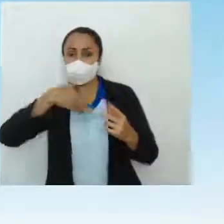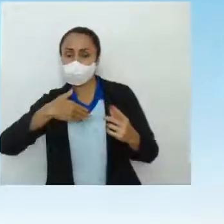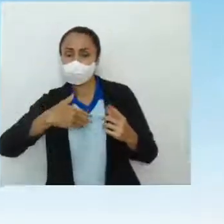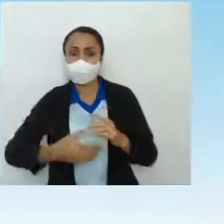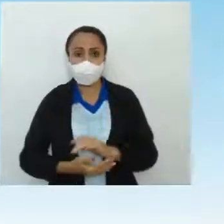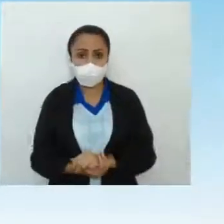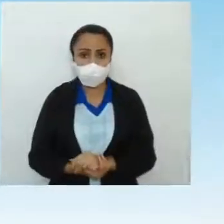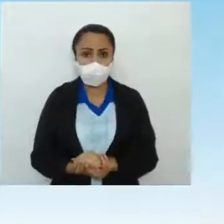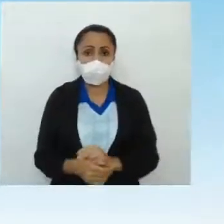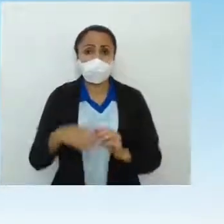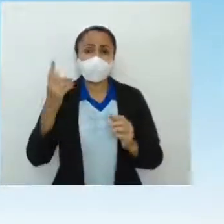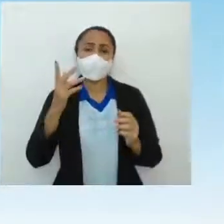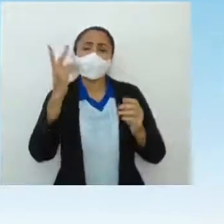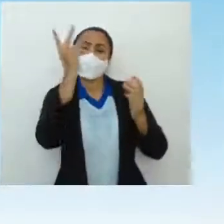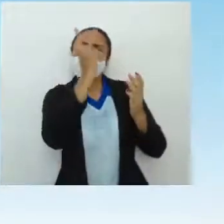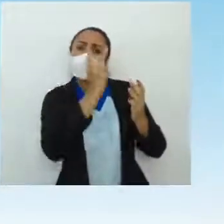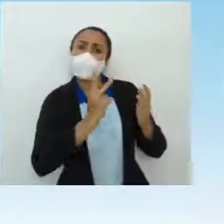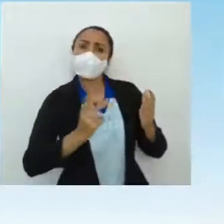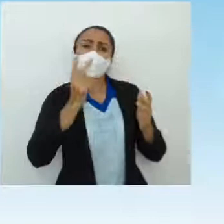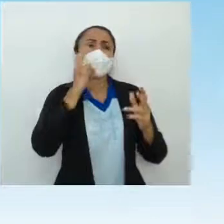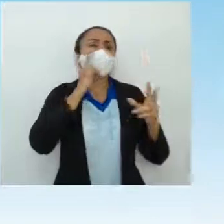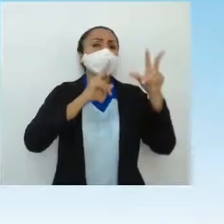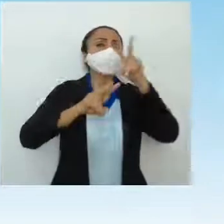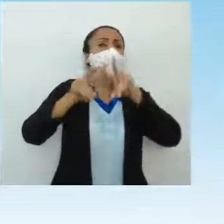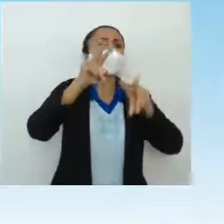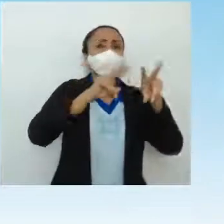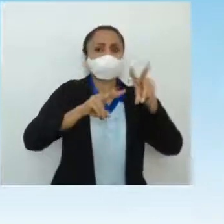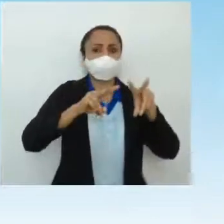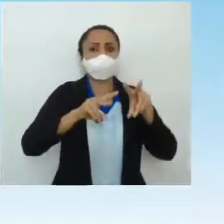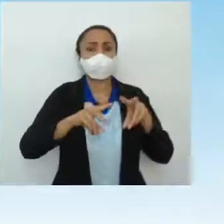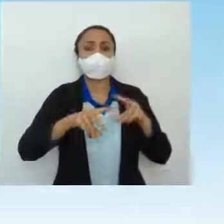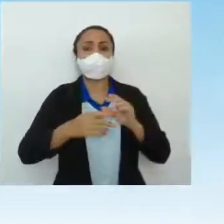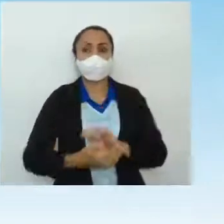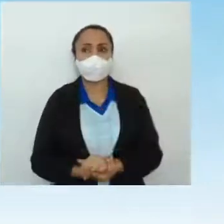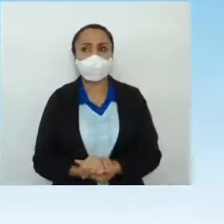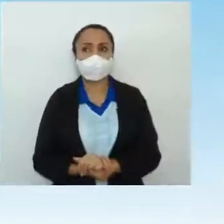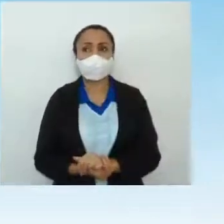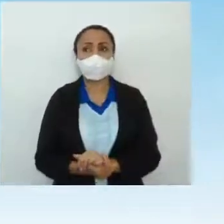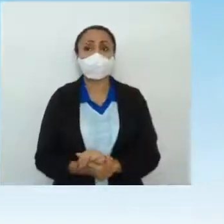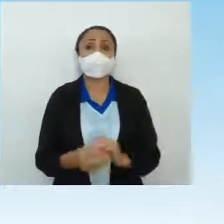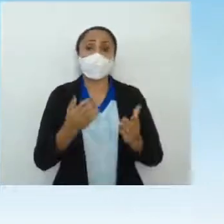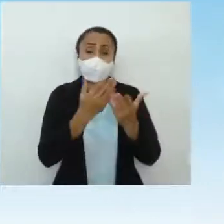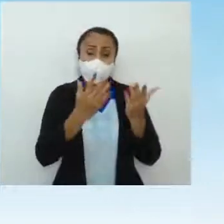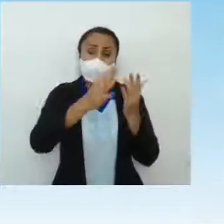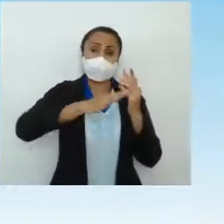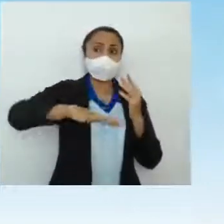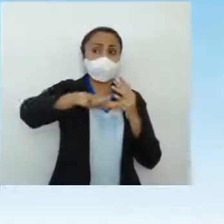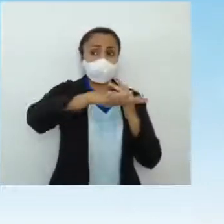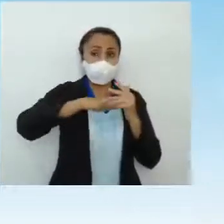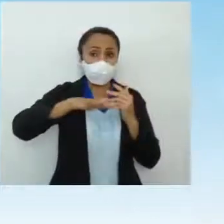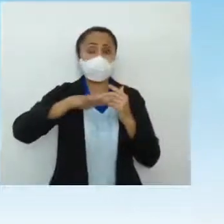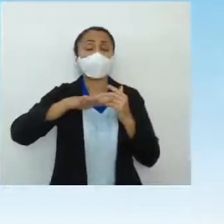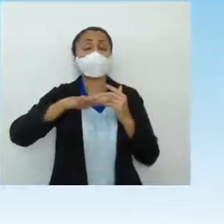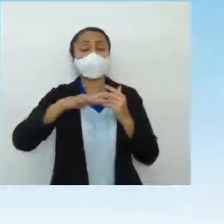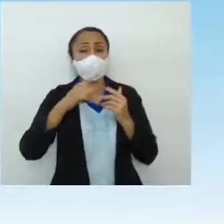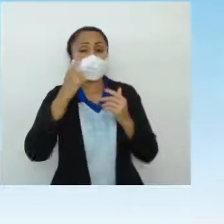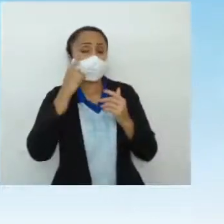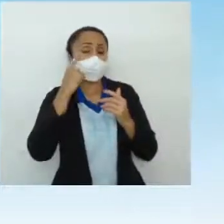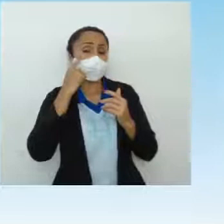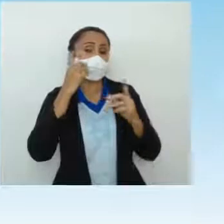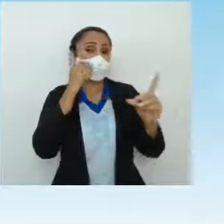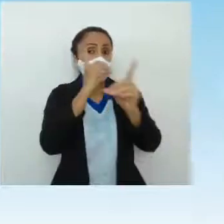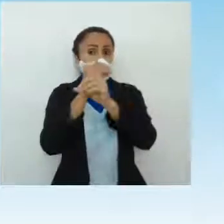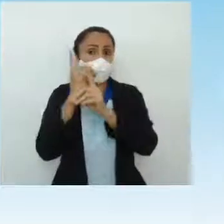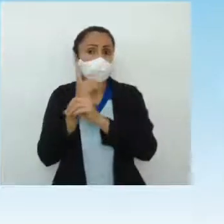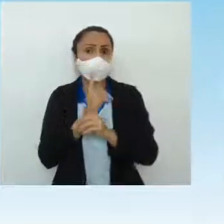onde a imagem do objeto ela vai ser projetada. E é nessa região que iremos encontrar apenas